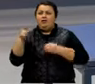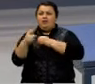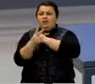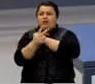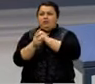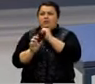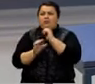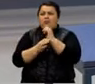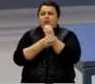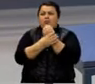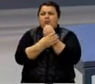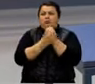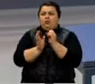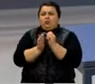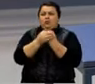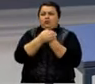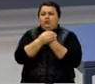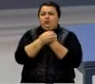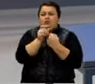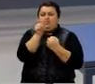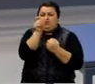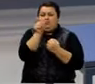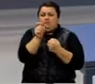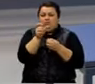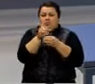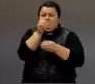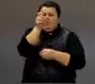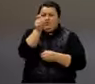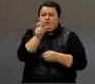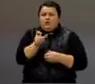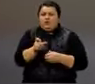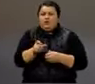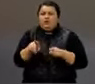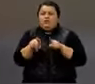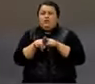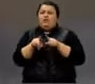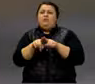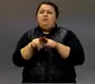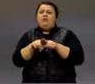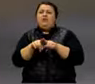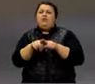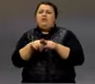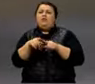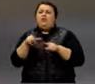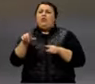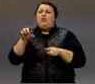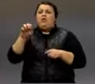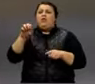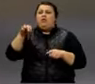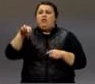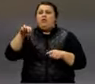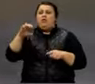tá? Nós temos o encéfalo, que é composto por várias porções, entre